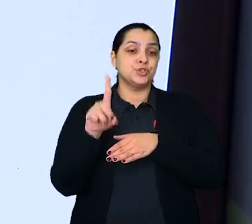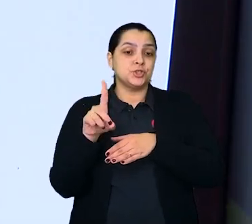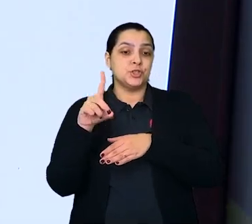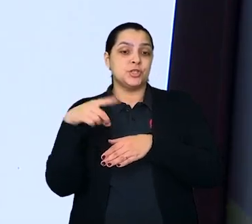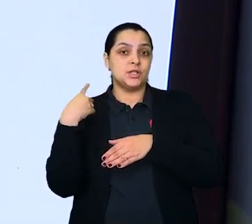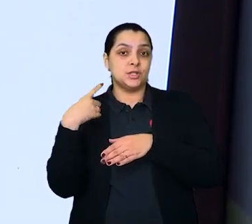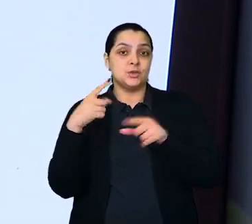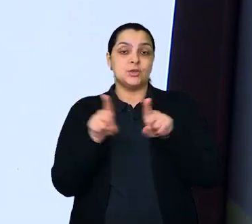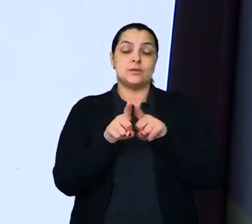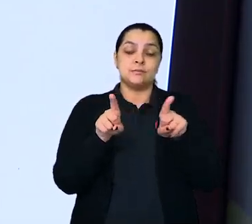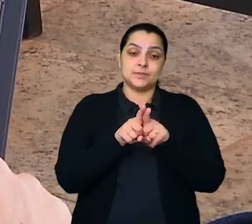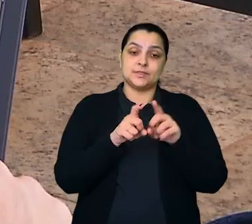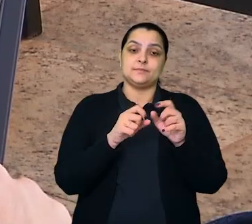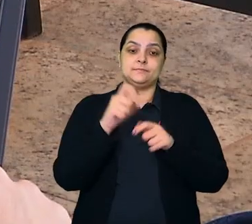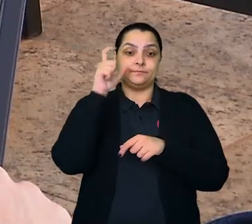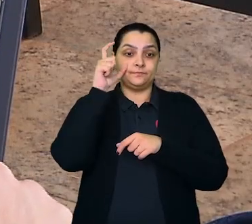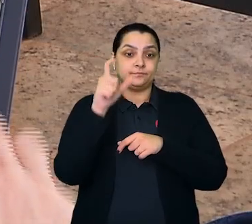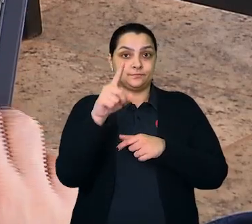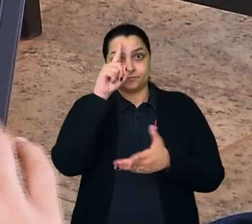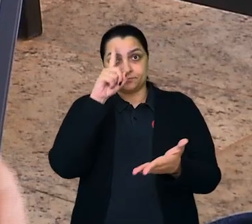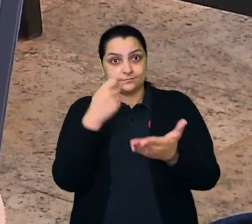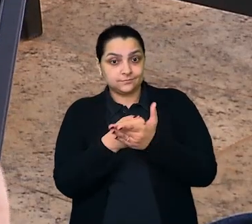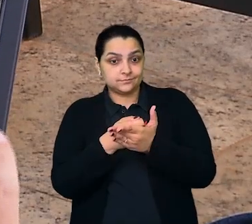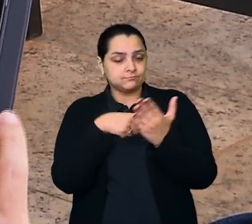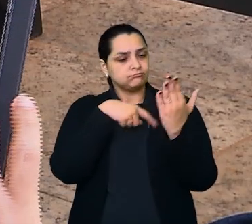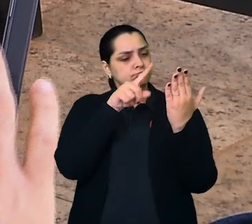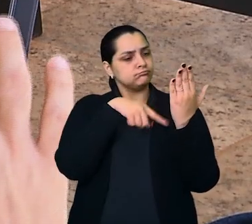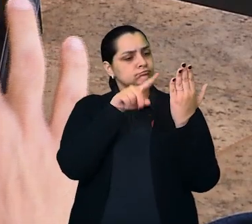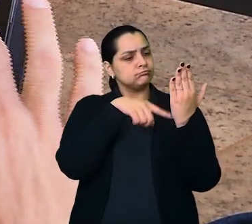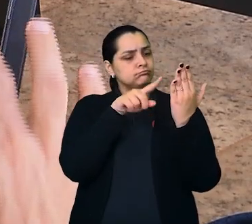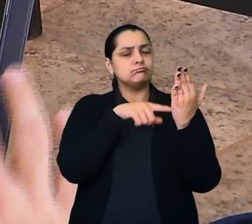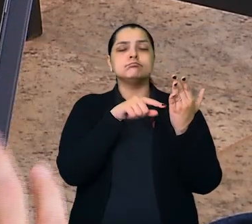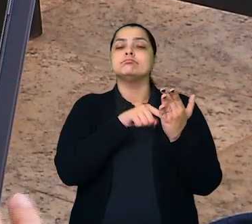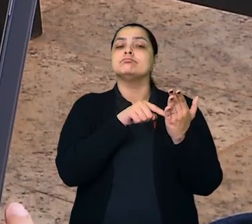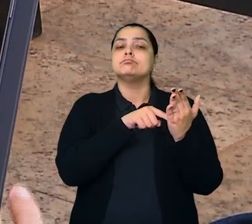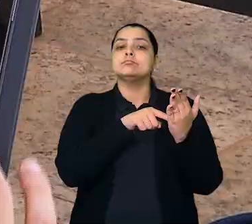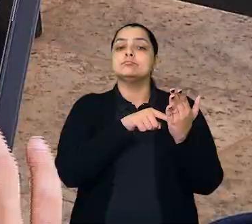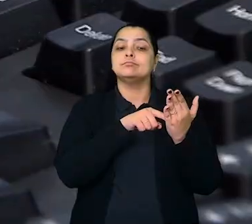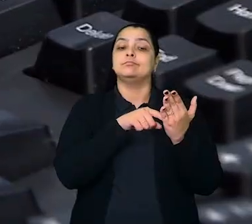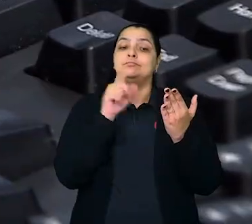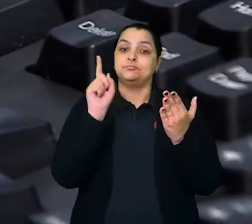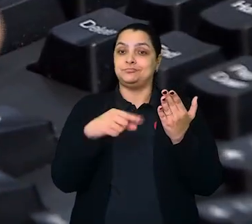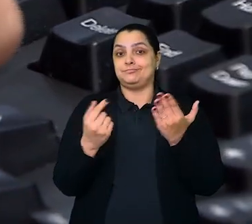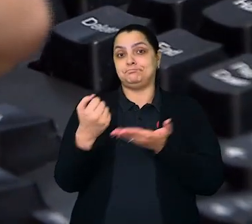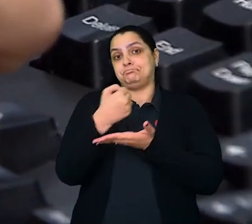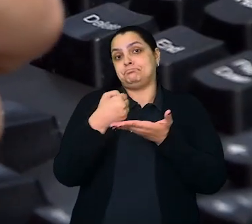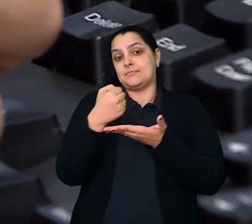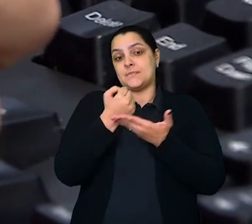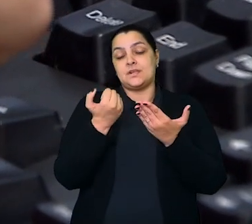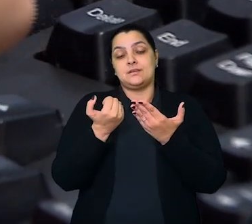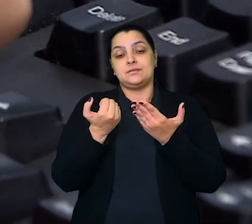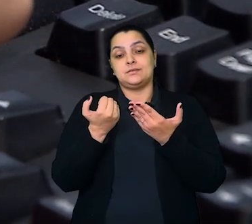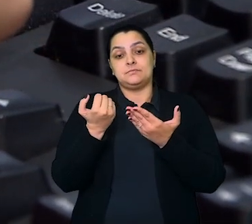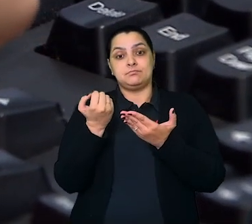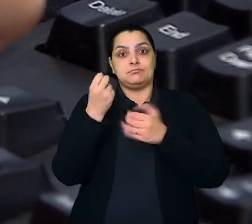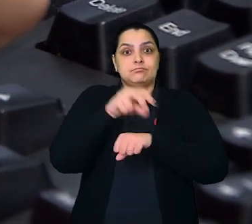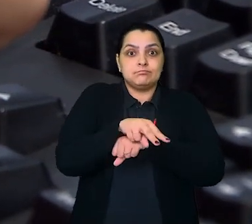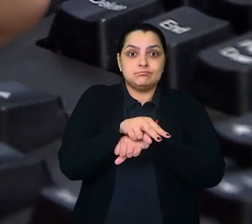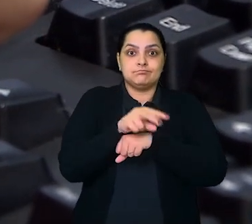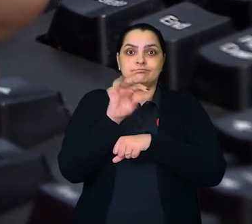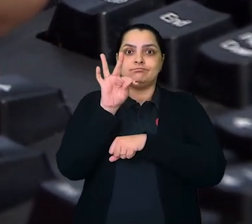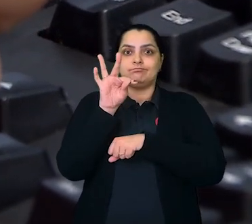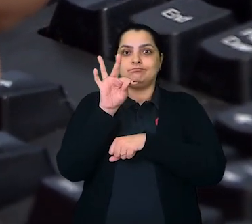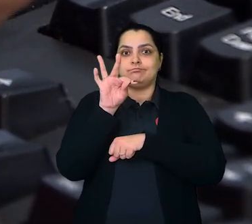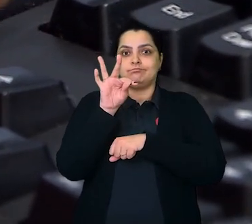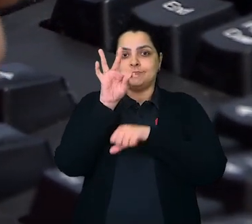O interesse deles pelas decisões do TST serve como precedentes e embasamento para eles poderem entrar no